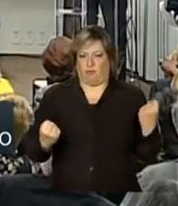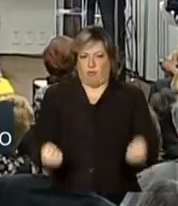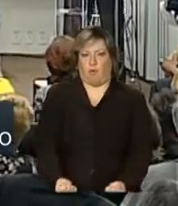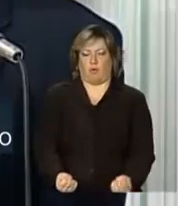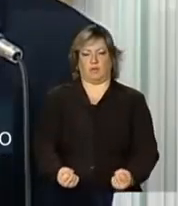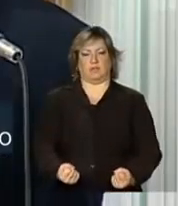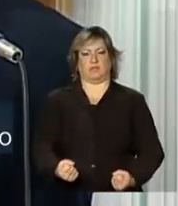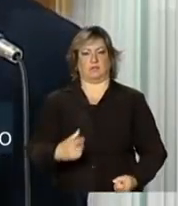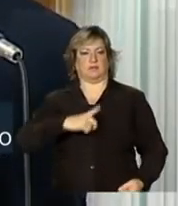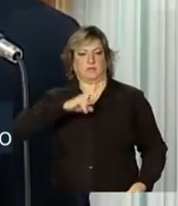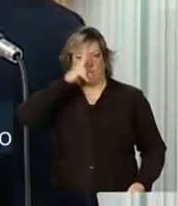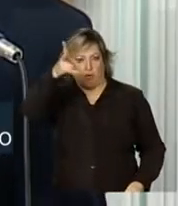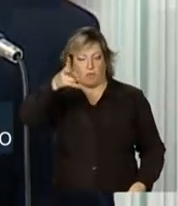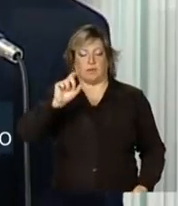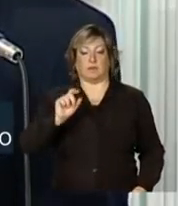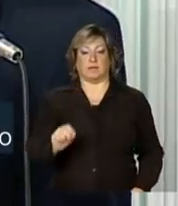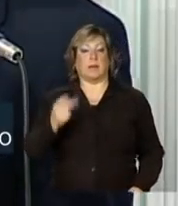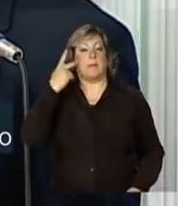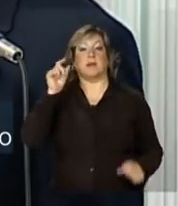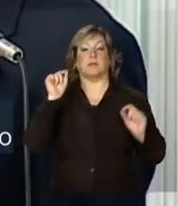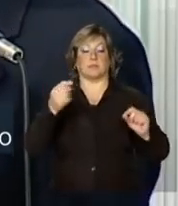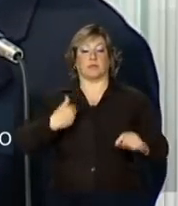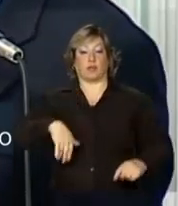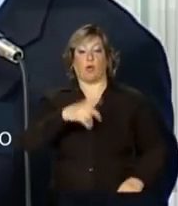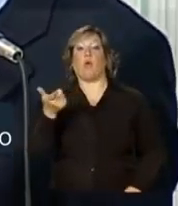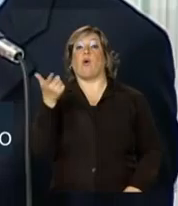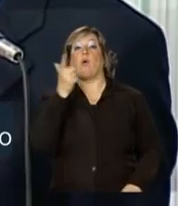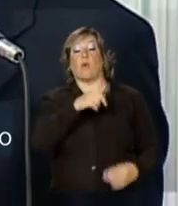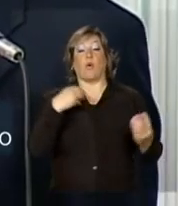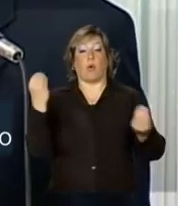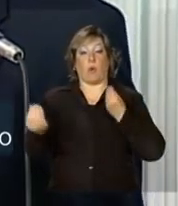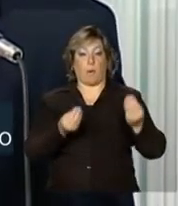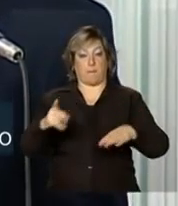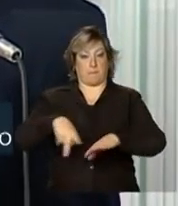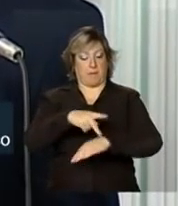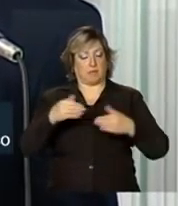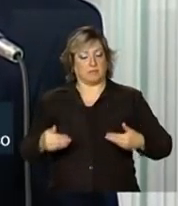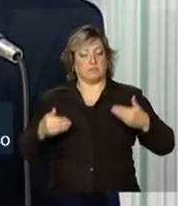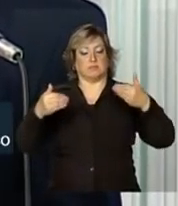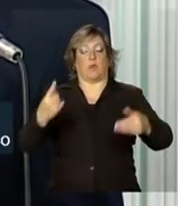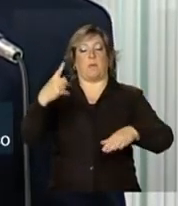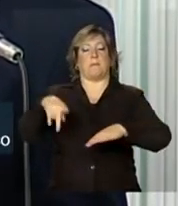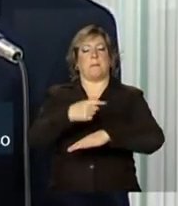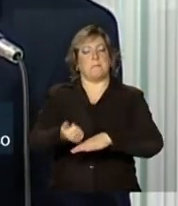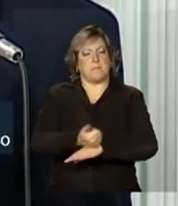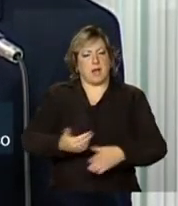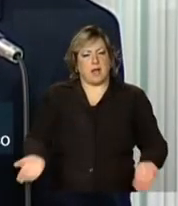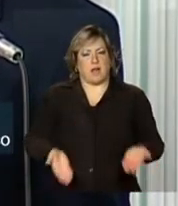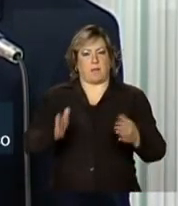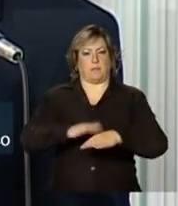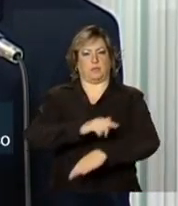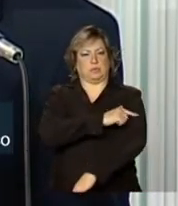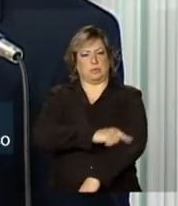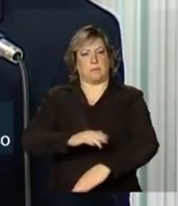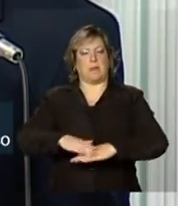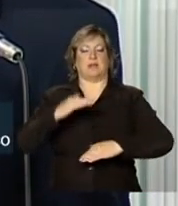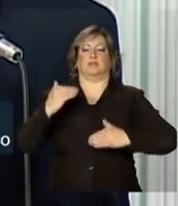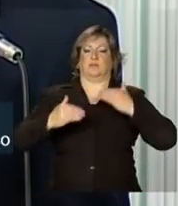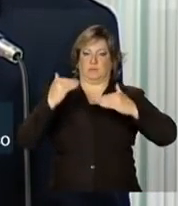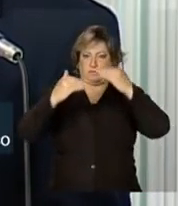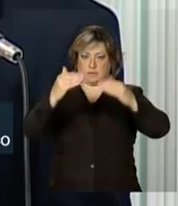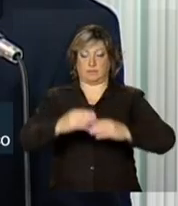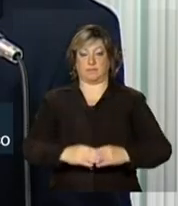energia, para que consigamos, como país, avançar para um país mais desenvolvido e mais justo. E,